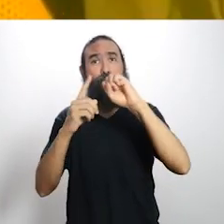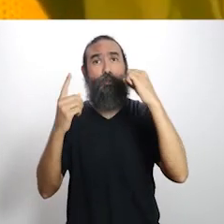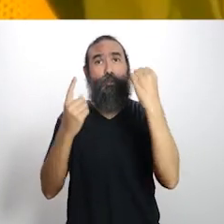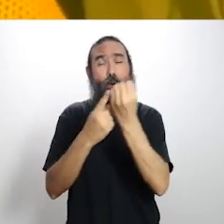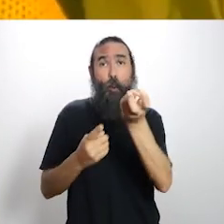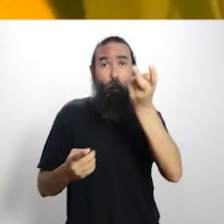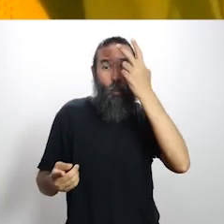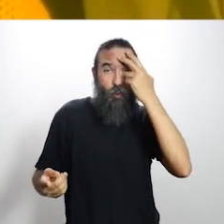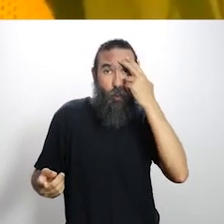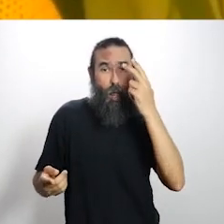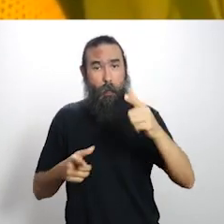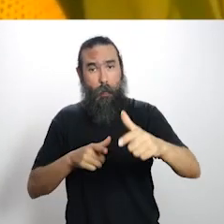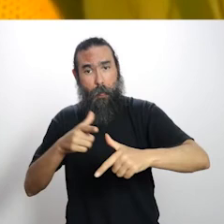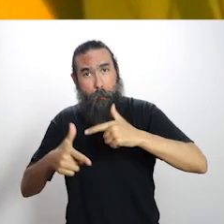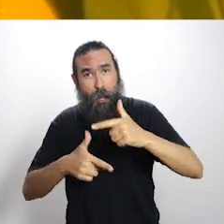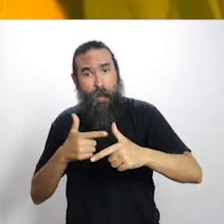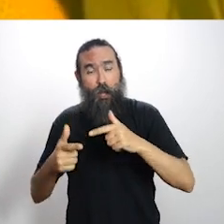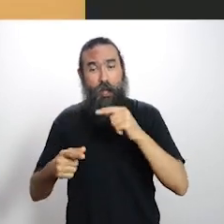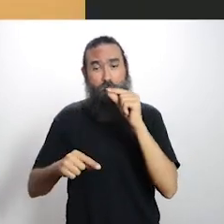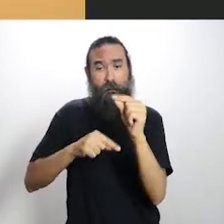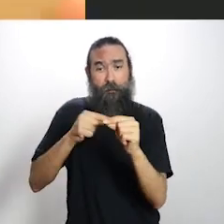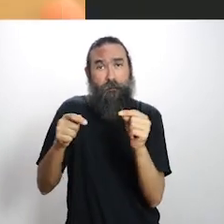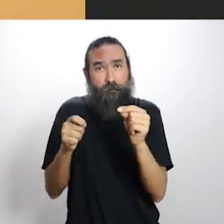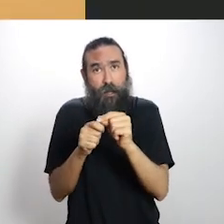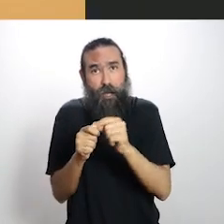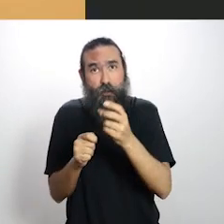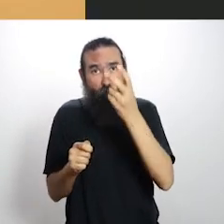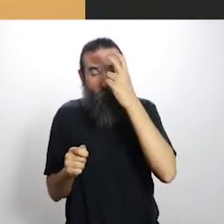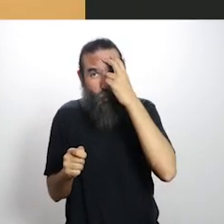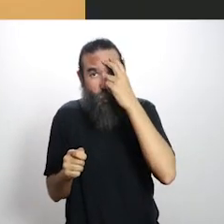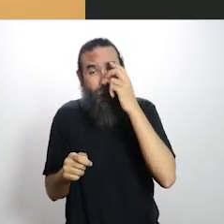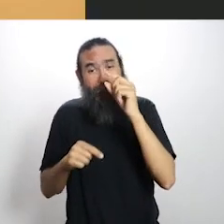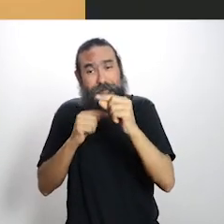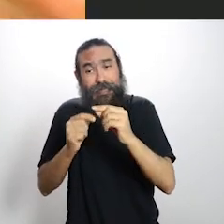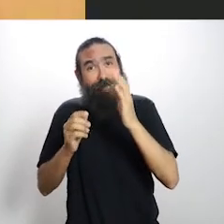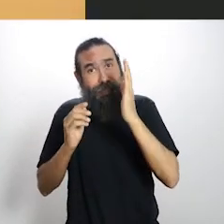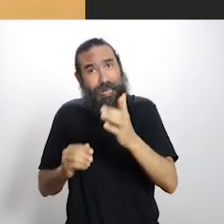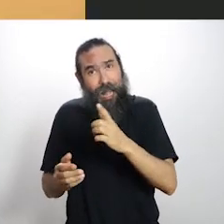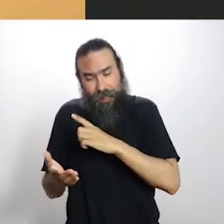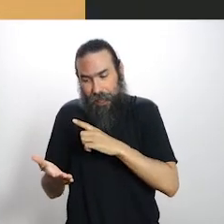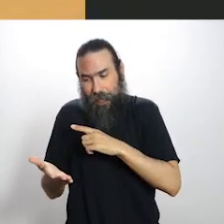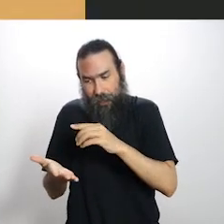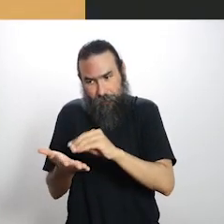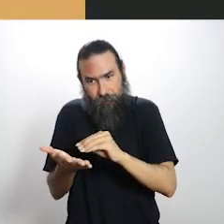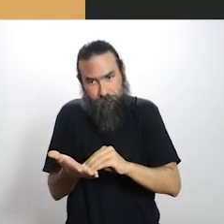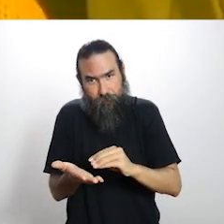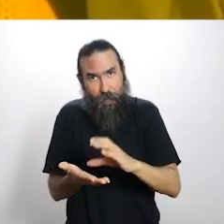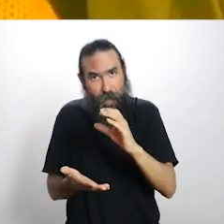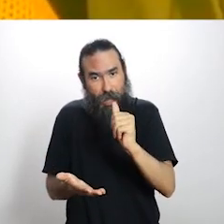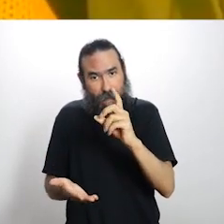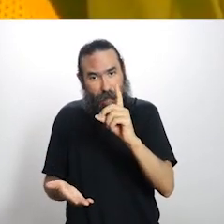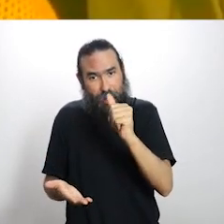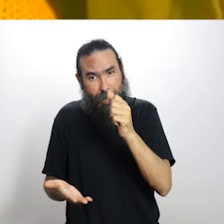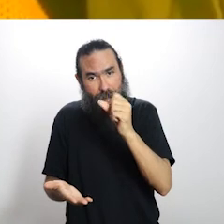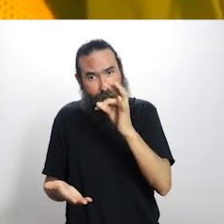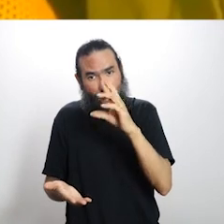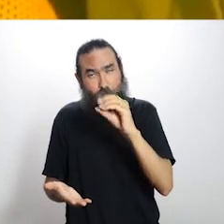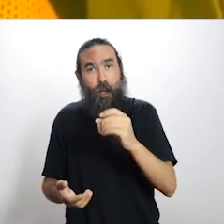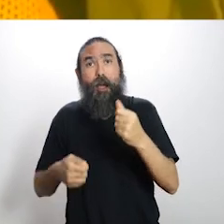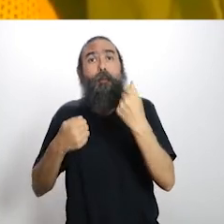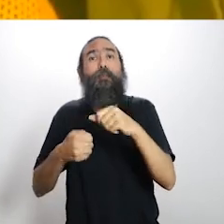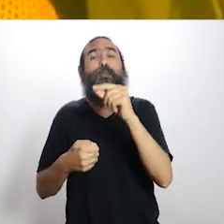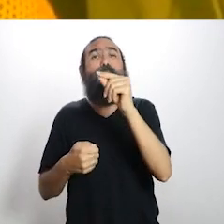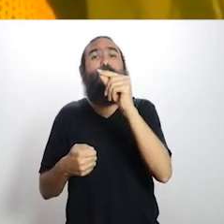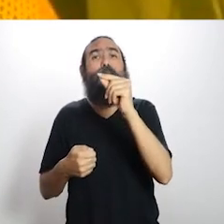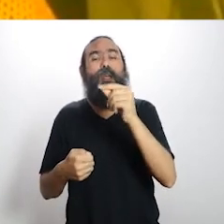atualizados a atualização é muito importante para não ficar ninguém de fora claro com certeza mas essa base